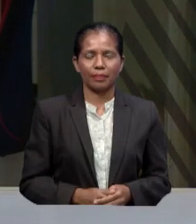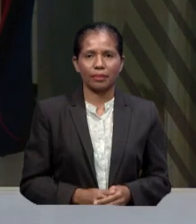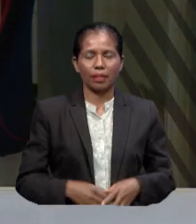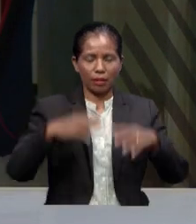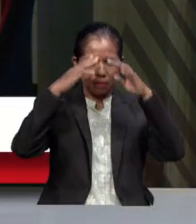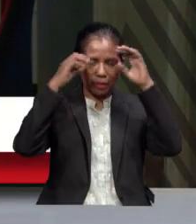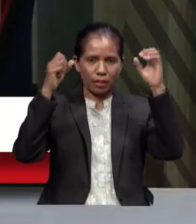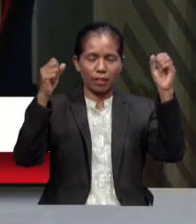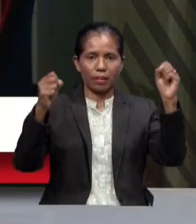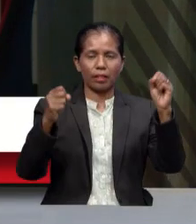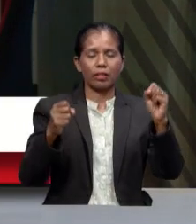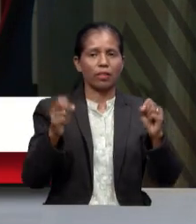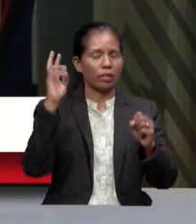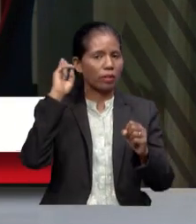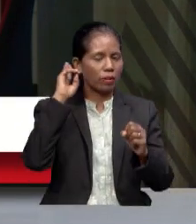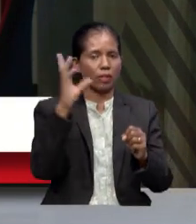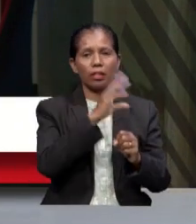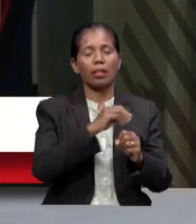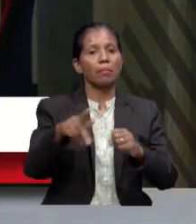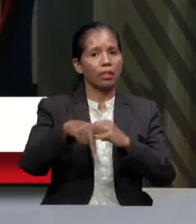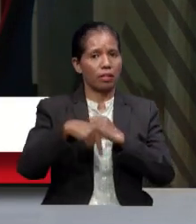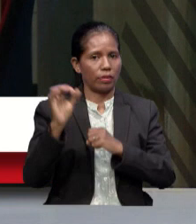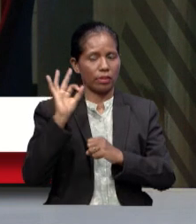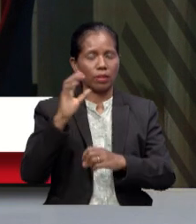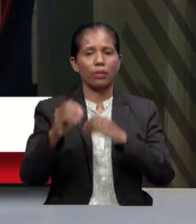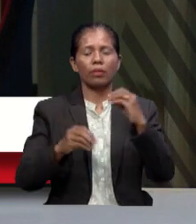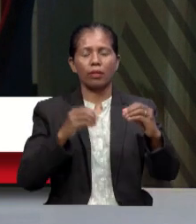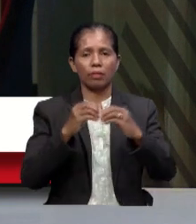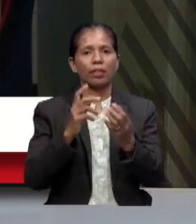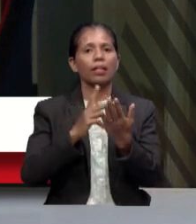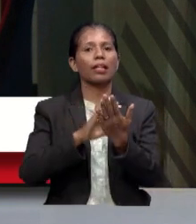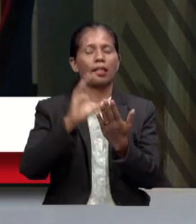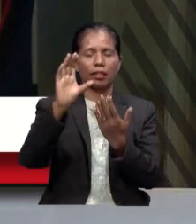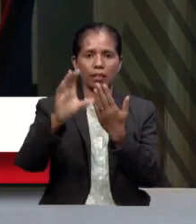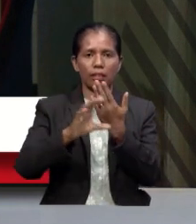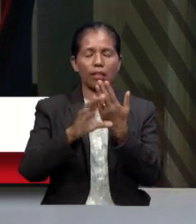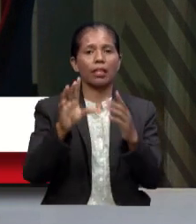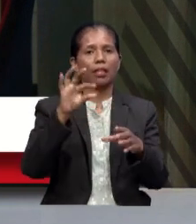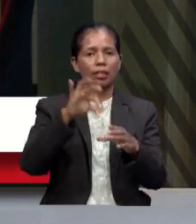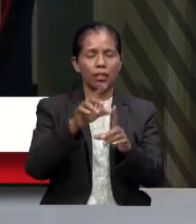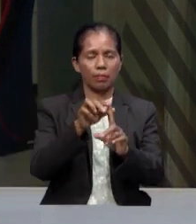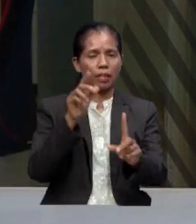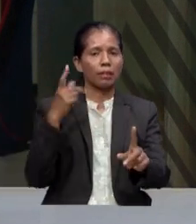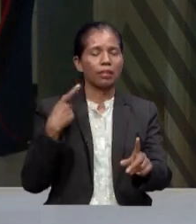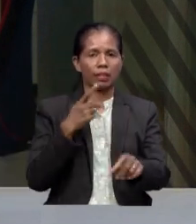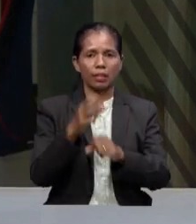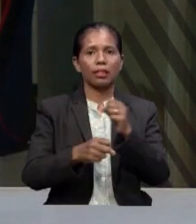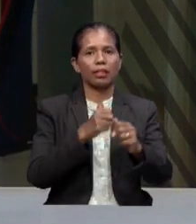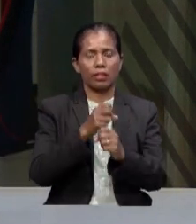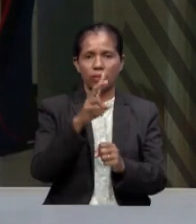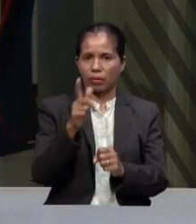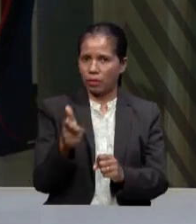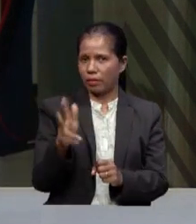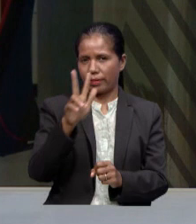Presidente da República rona opinião partido Fretilin com a calendário eleição parlamentar tinha reun rua Ronulo Recintolo.